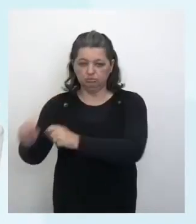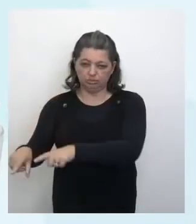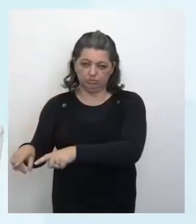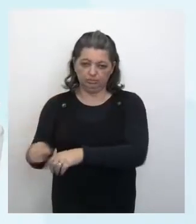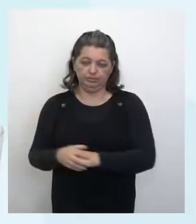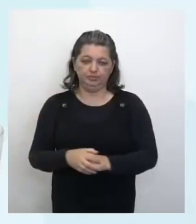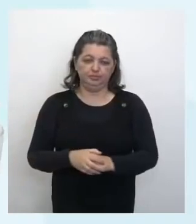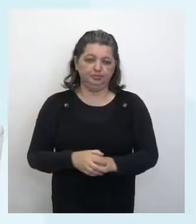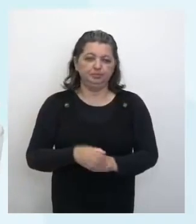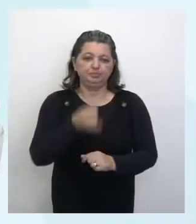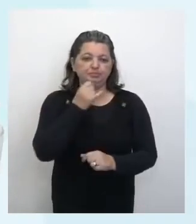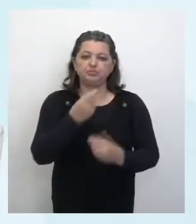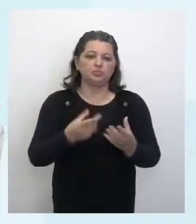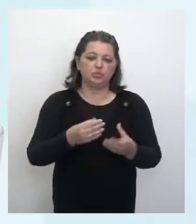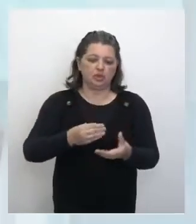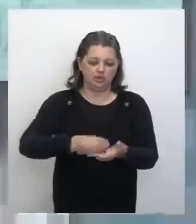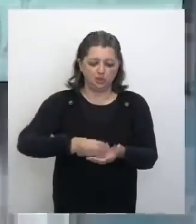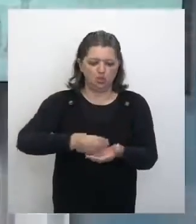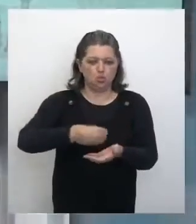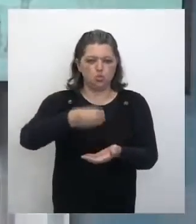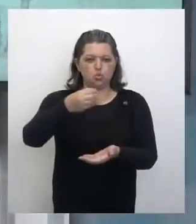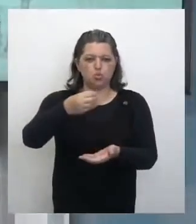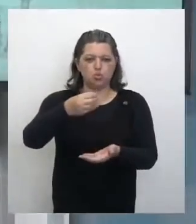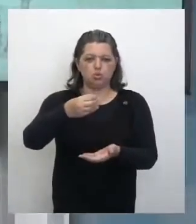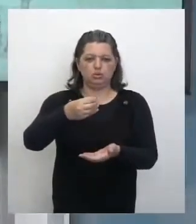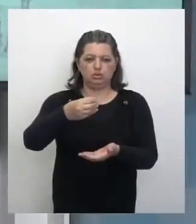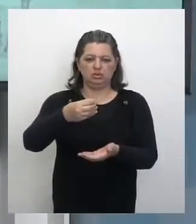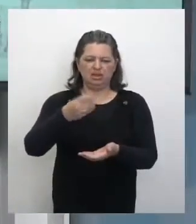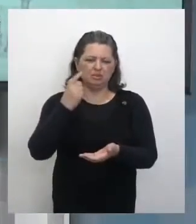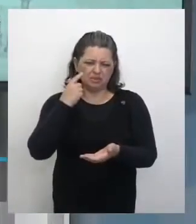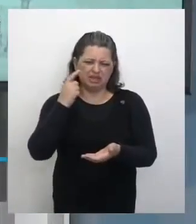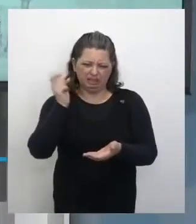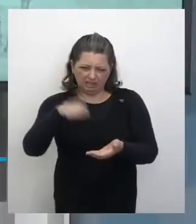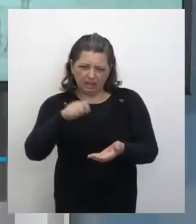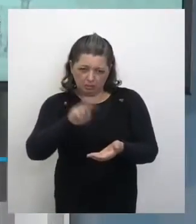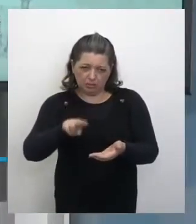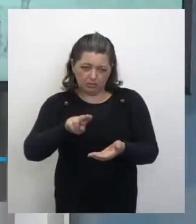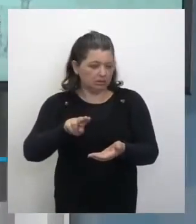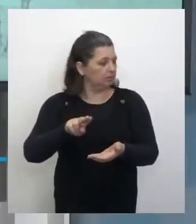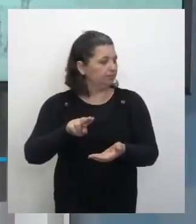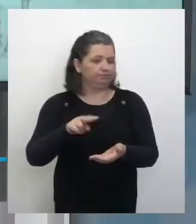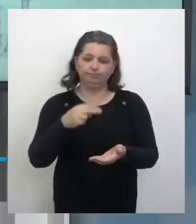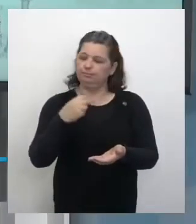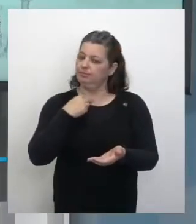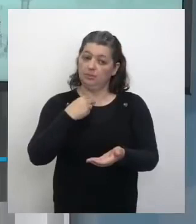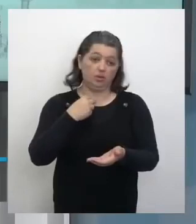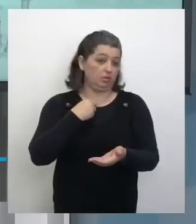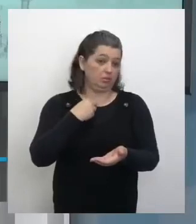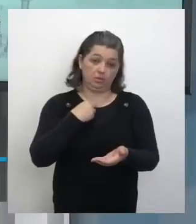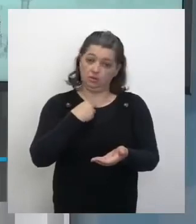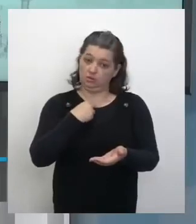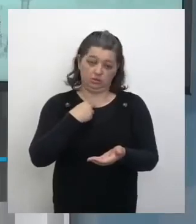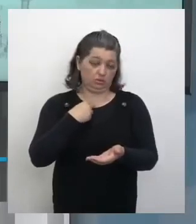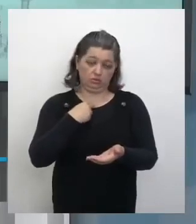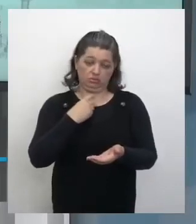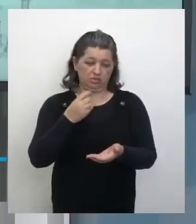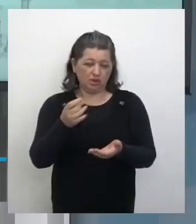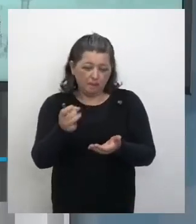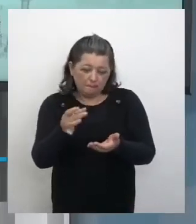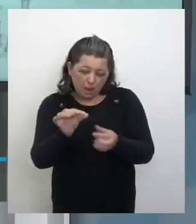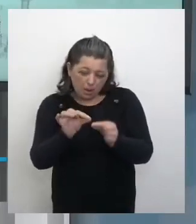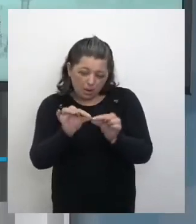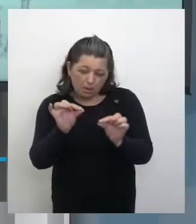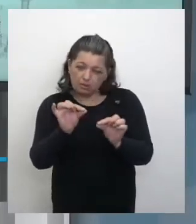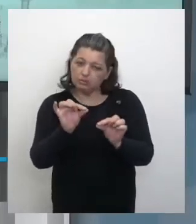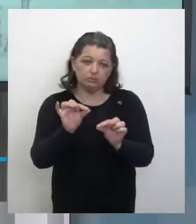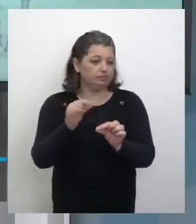um tubo de ensaio. Ah, mas dá para usar, quebrou só... Não, não pode usar, nem se der uma trincadinha no tubo de ensaio, no